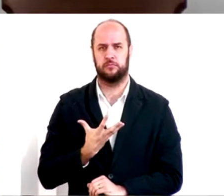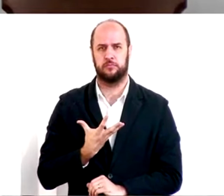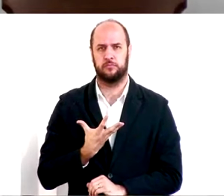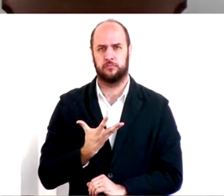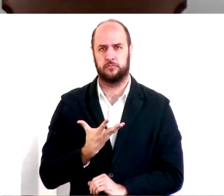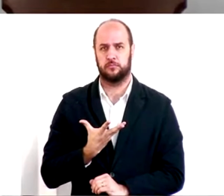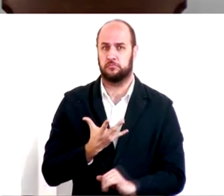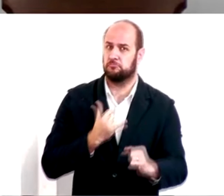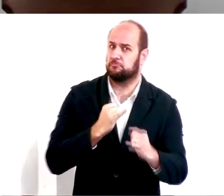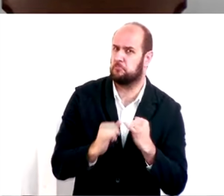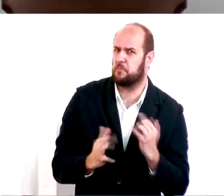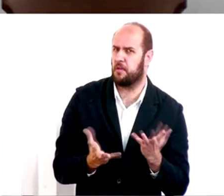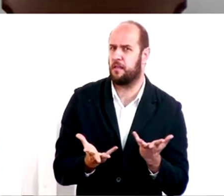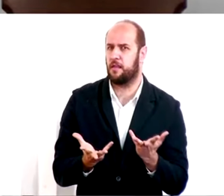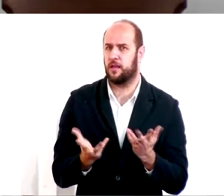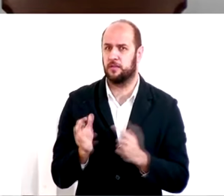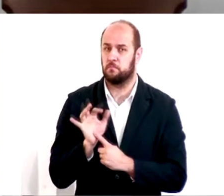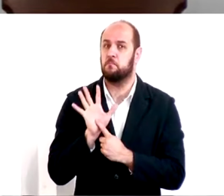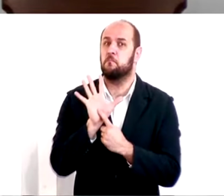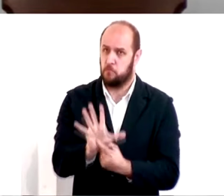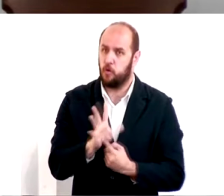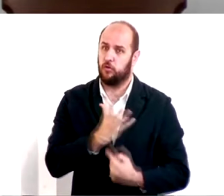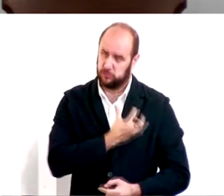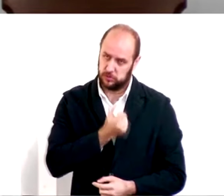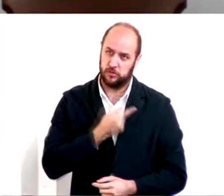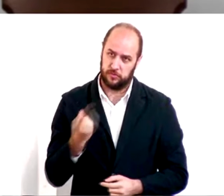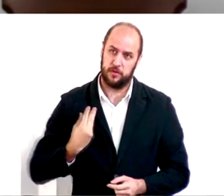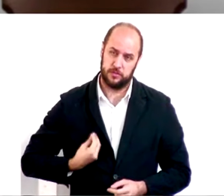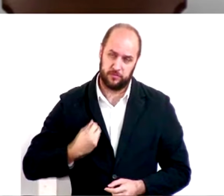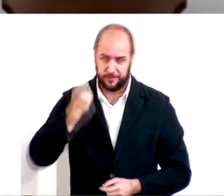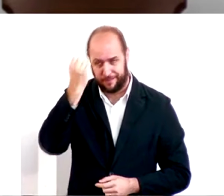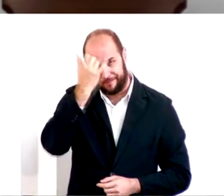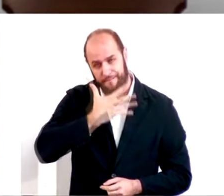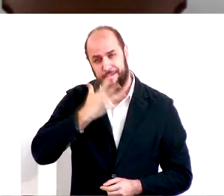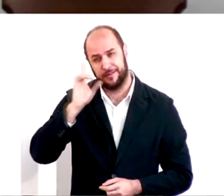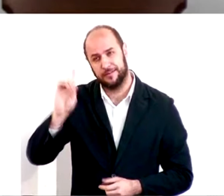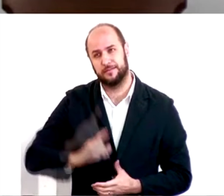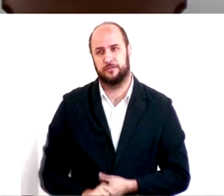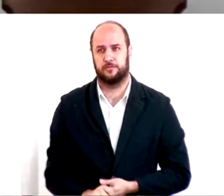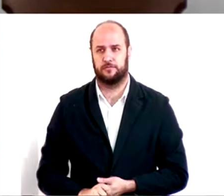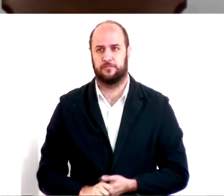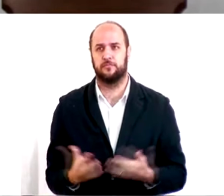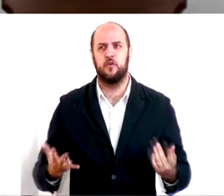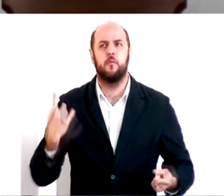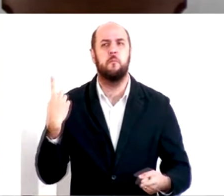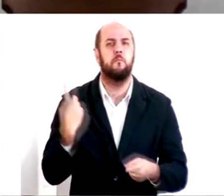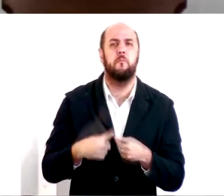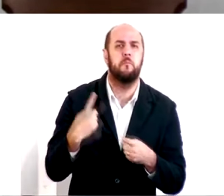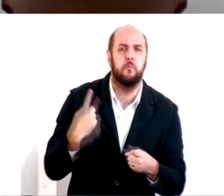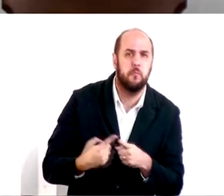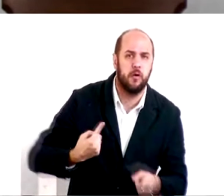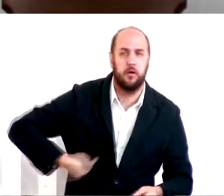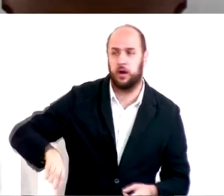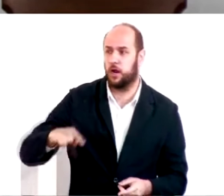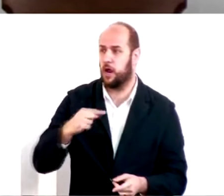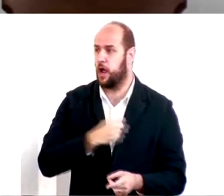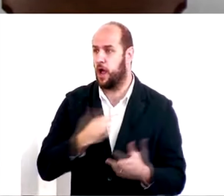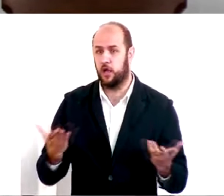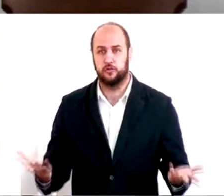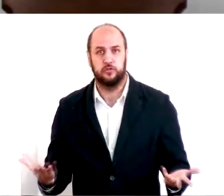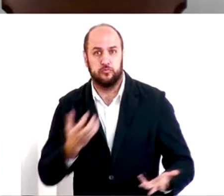que é uma evidência de salvação pela graça. Por que é que nós